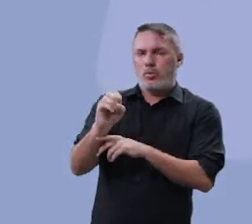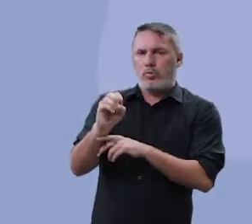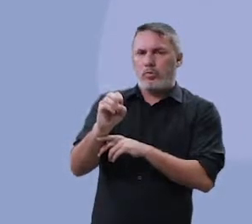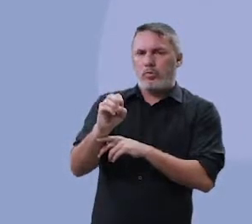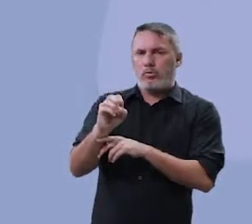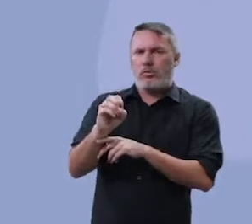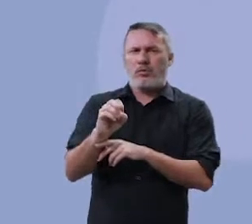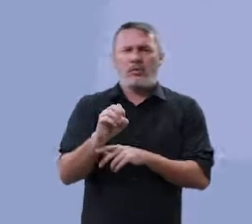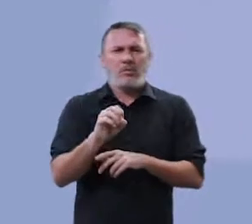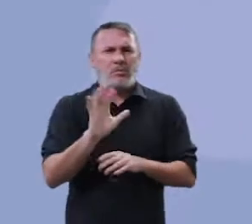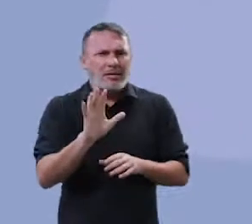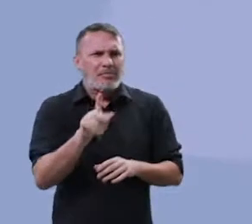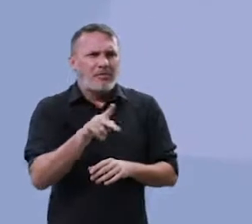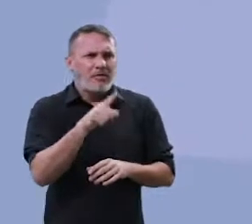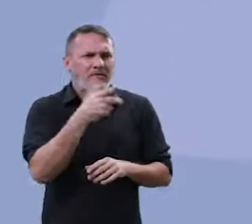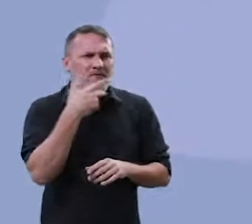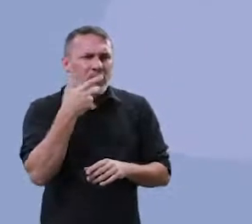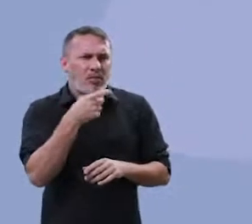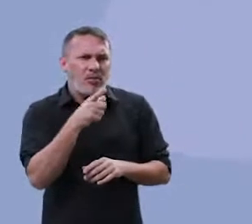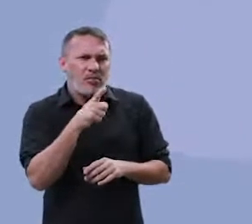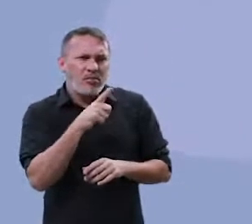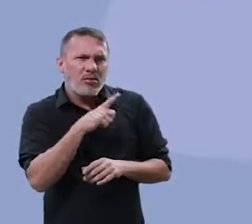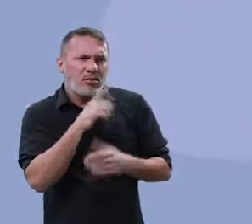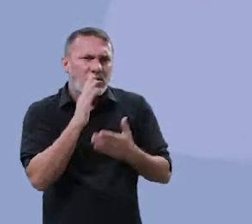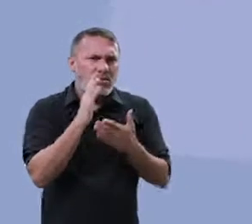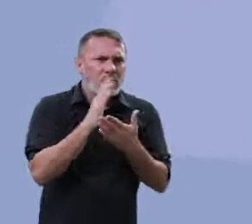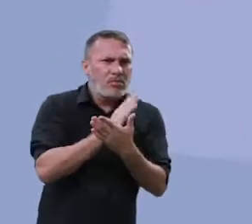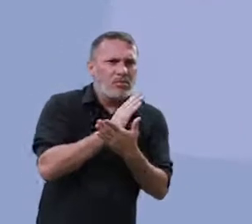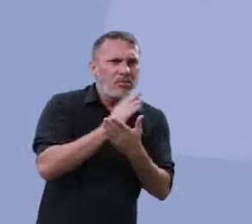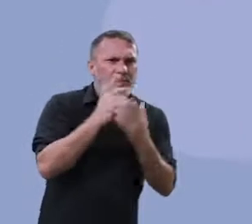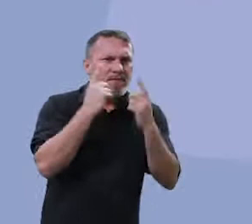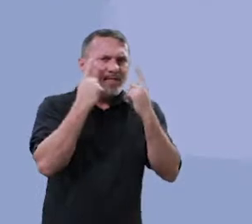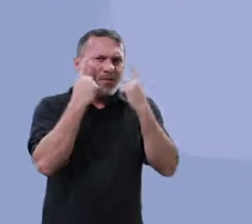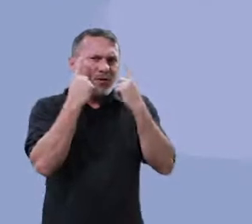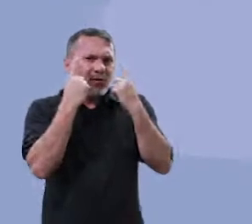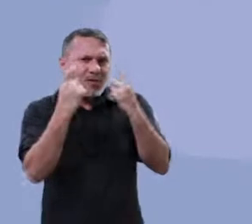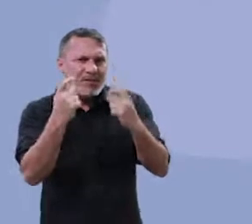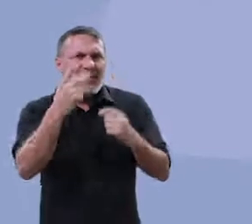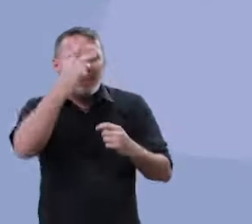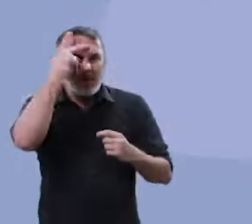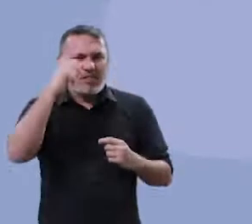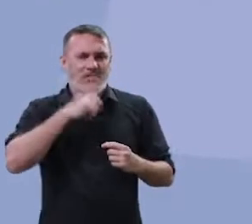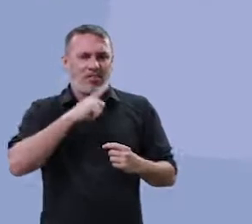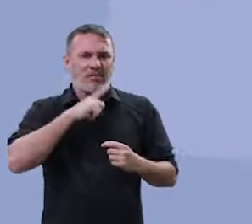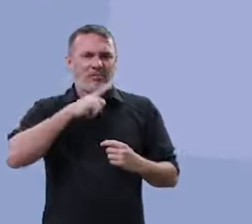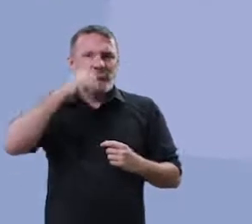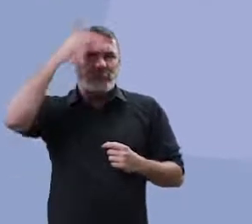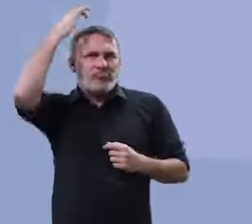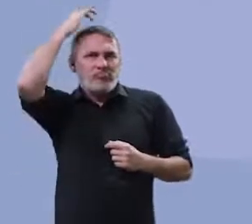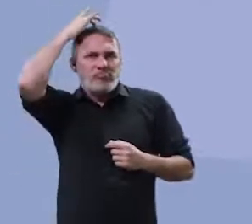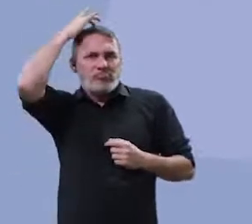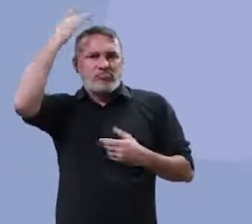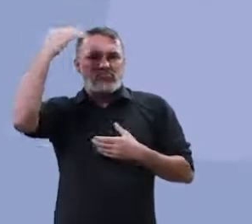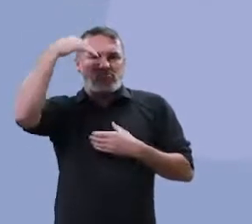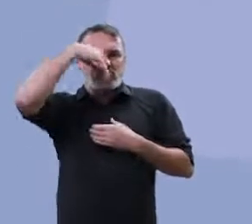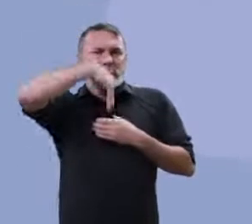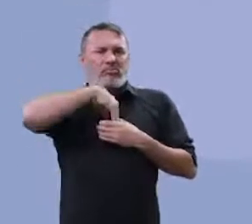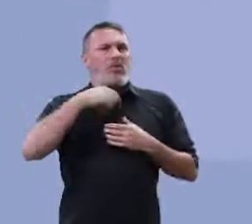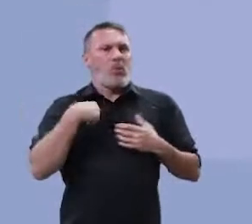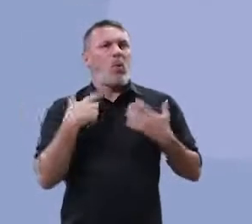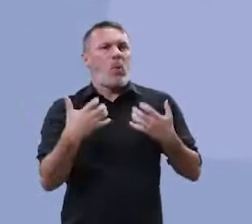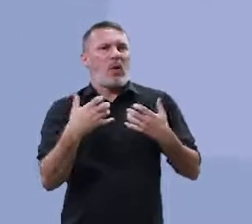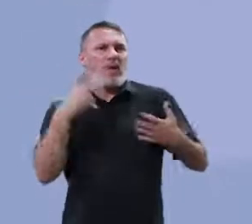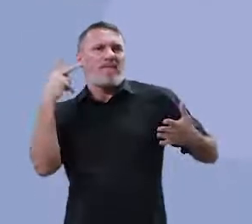quer dizer que há casos de violência que o cara tem a intenção de praticar? Pensa